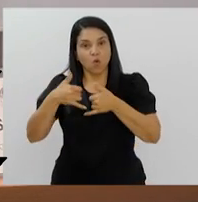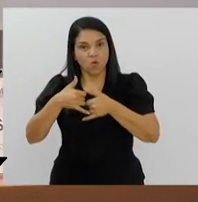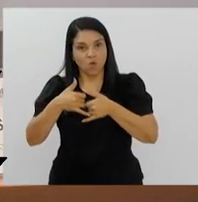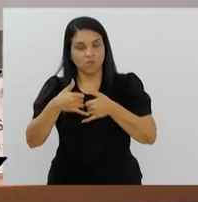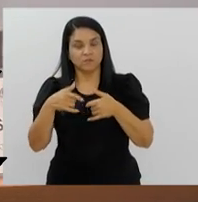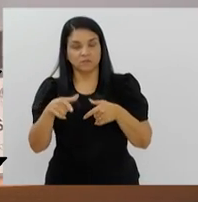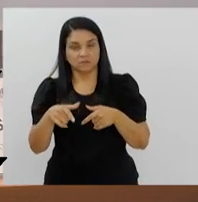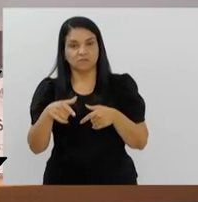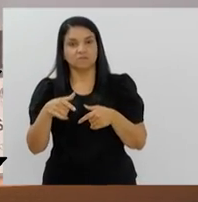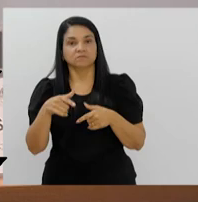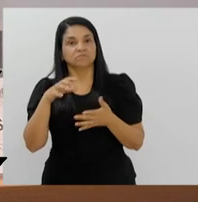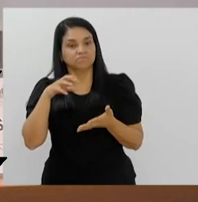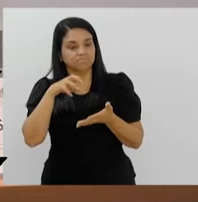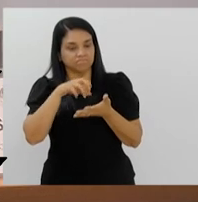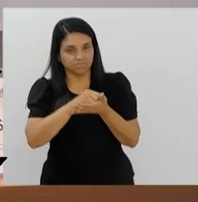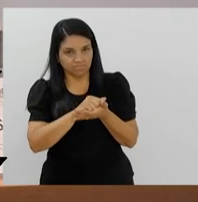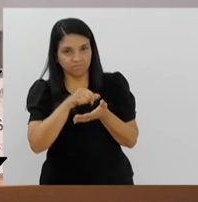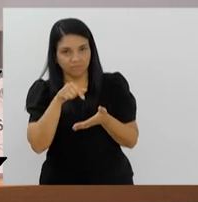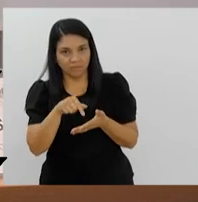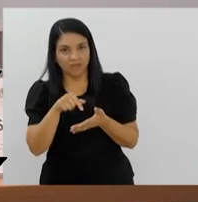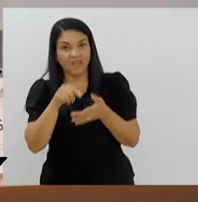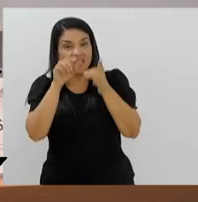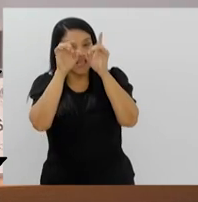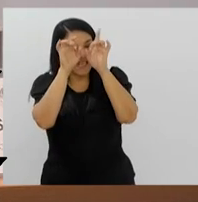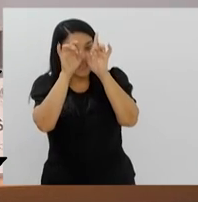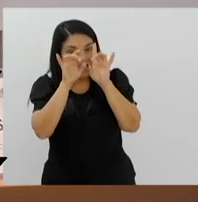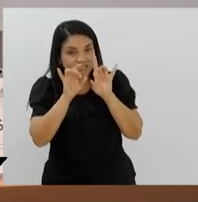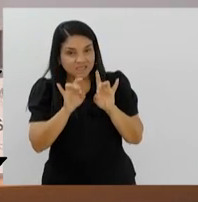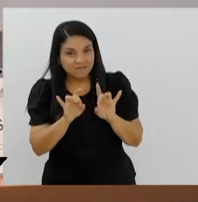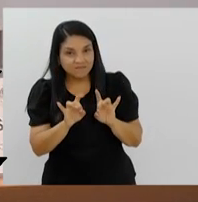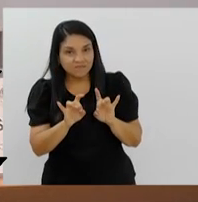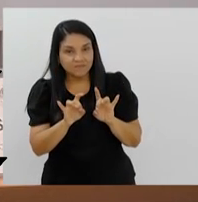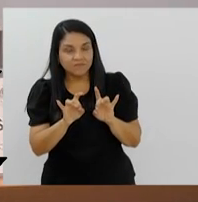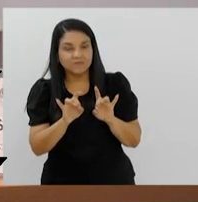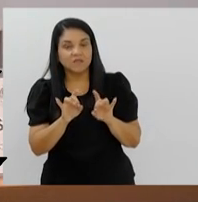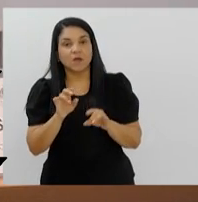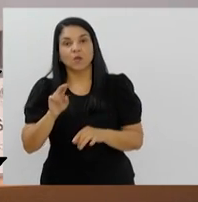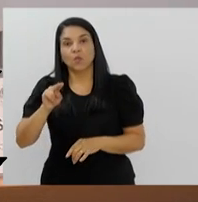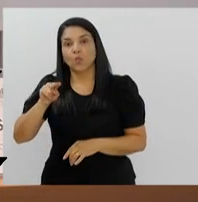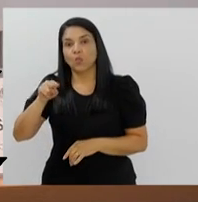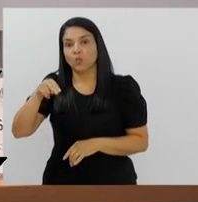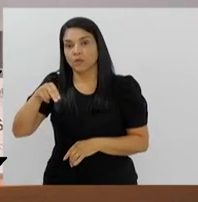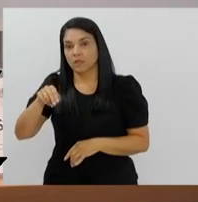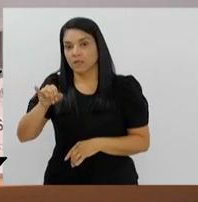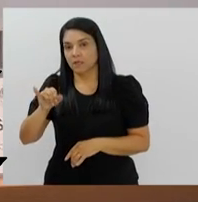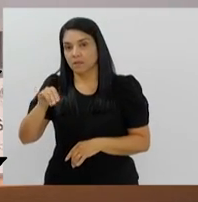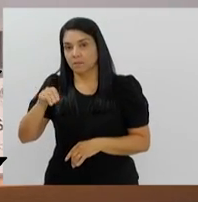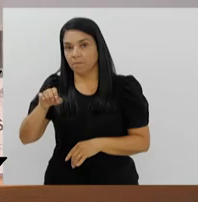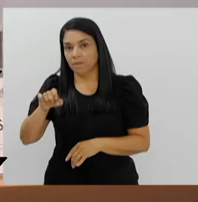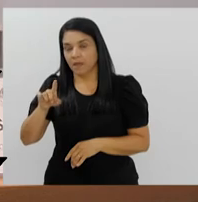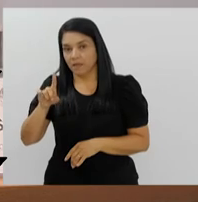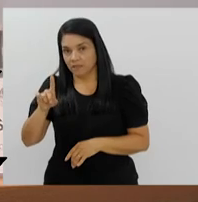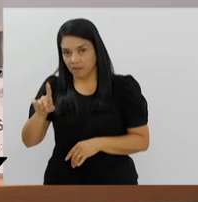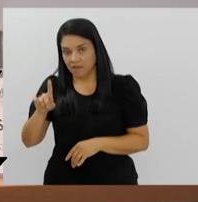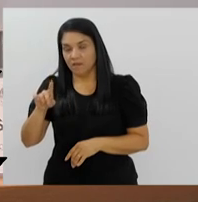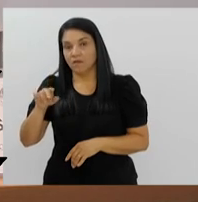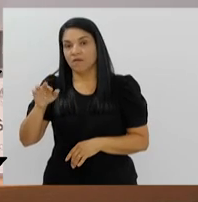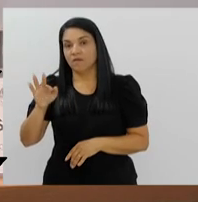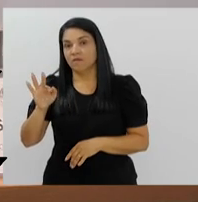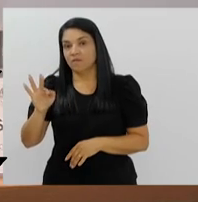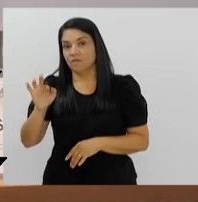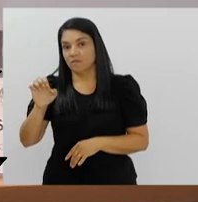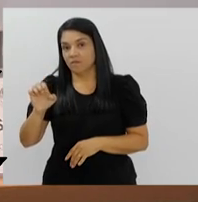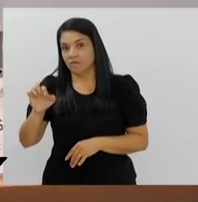consignado tá que é exclusivamente da Unimed ferge e dos beneficiários da Unimed